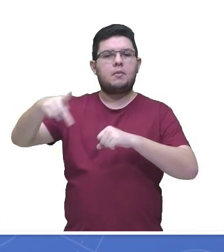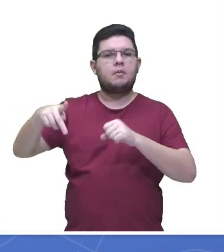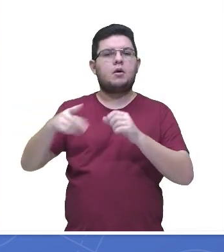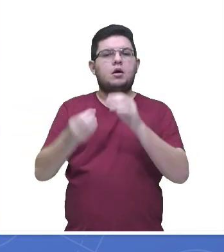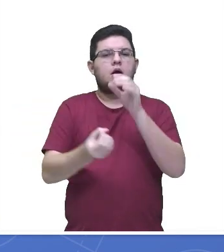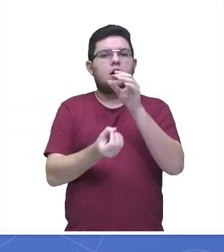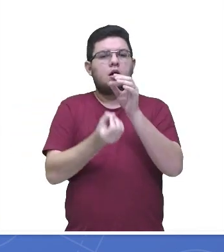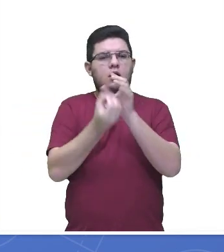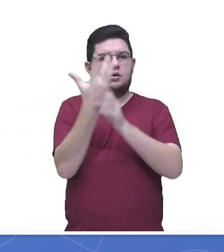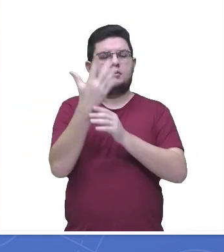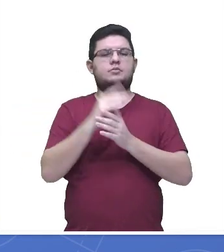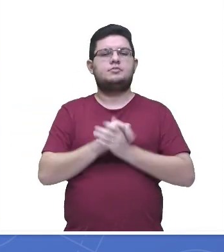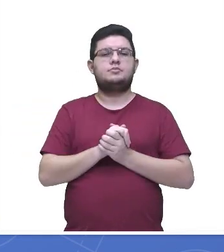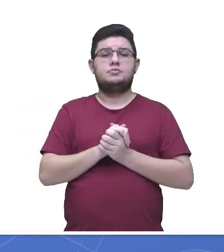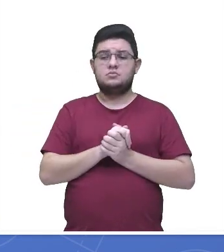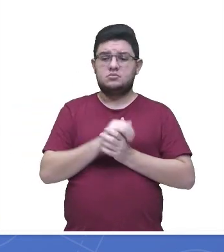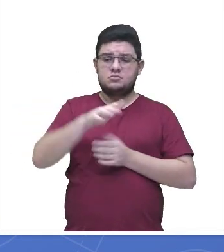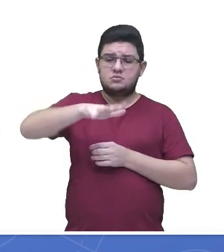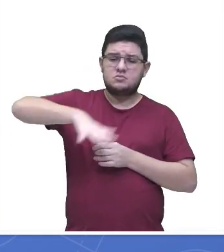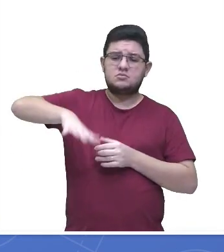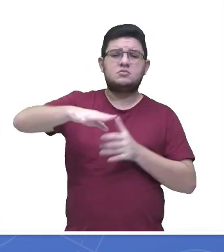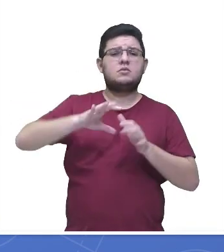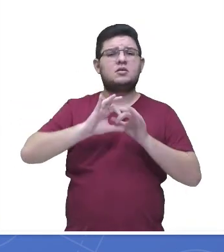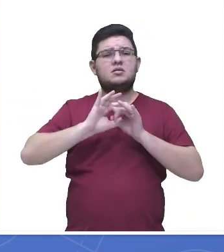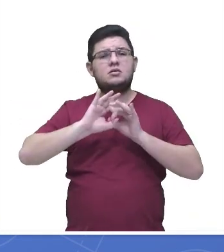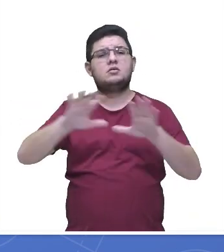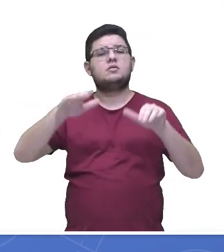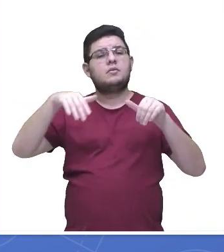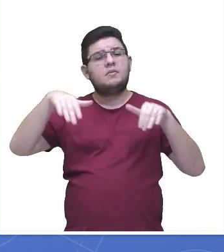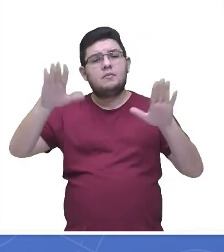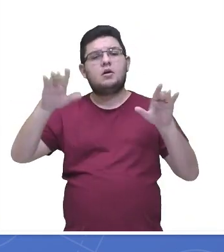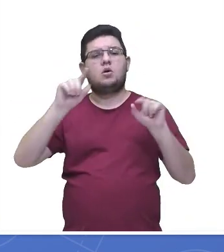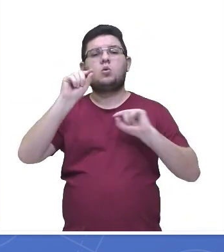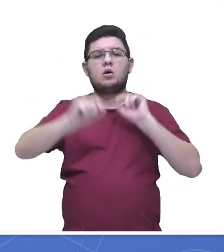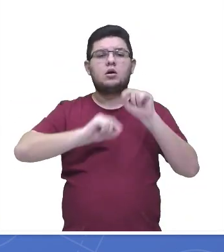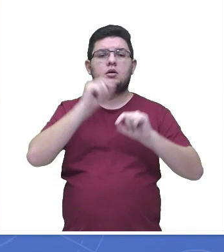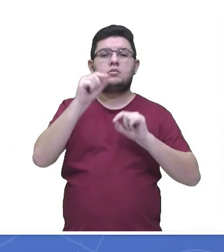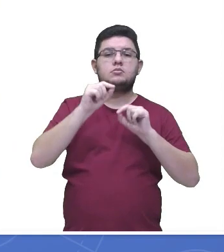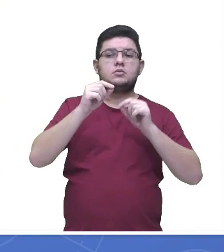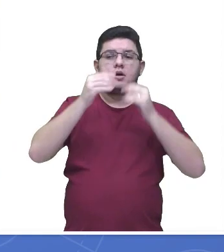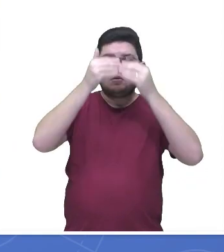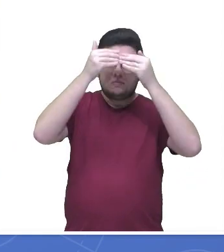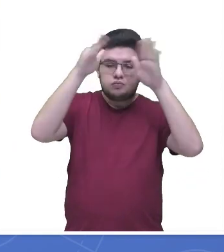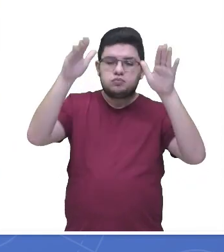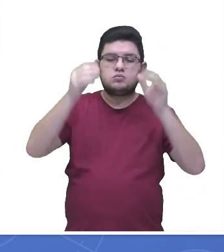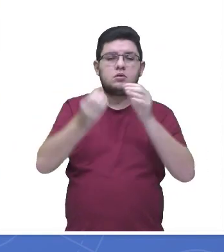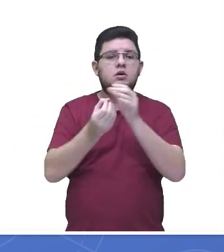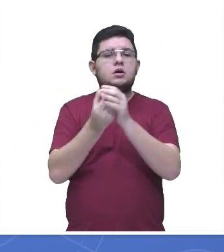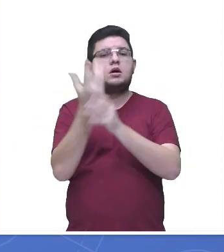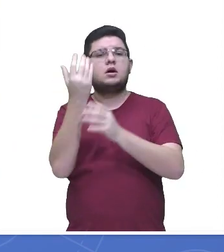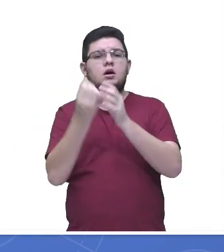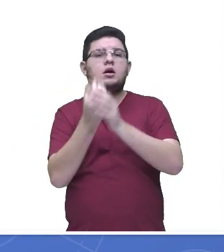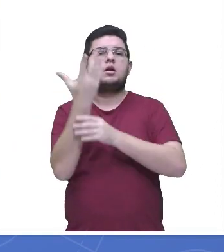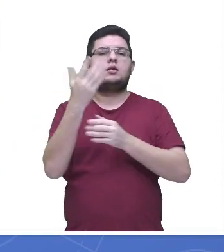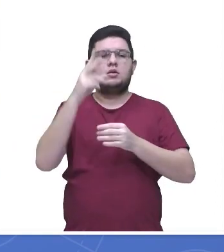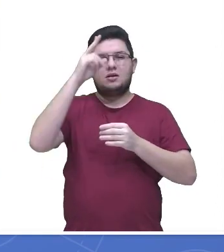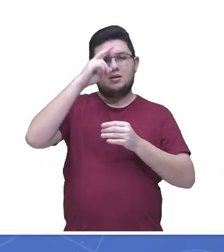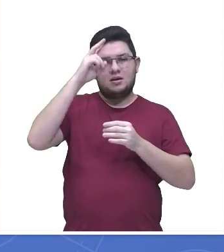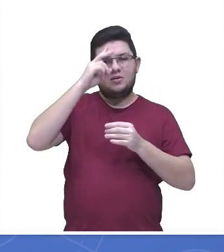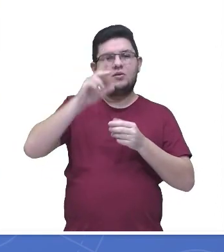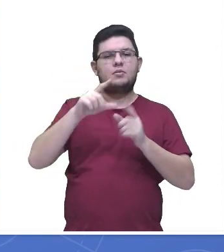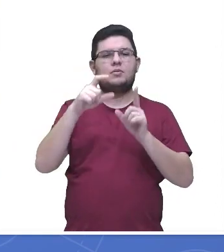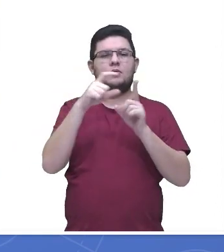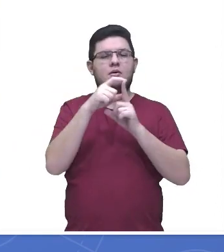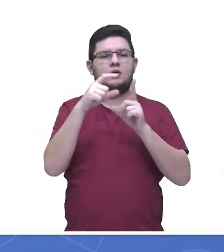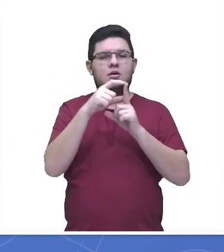O homem vai ser mais livre, ele vai ter a liberdade de criar. Não esqueçam da palavra da democracia, não